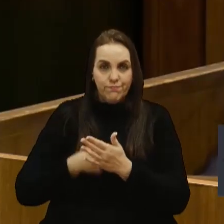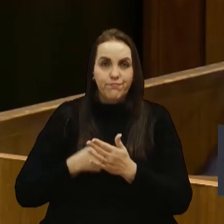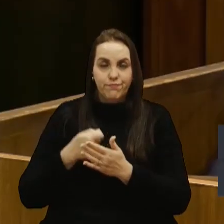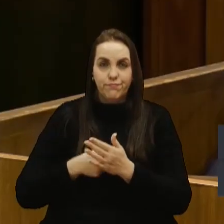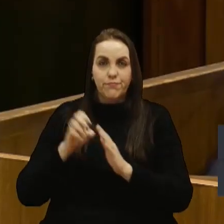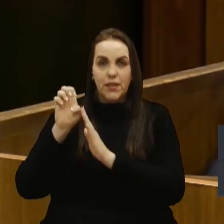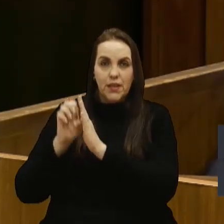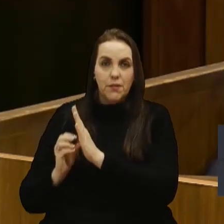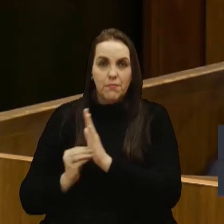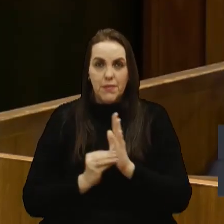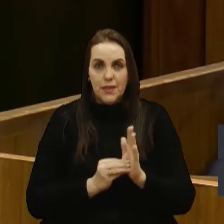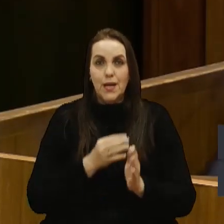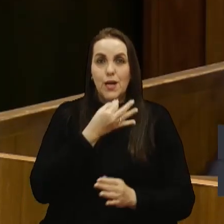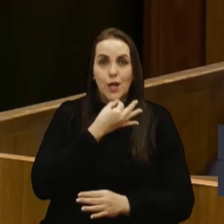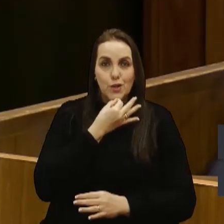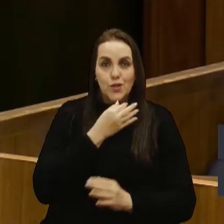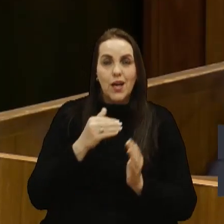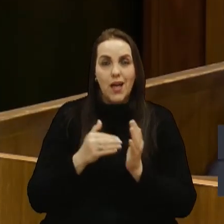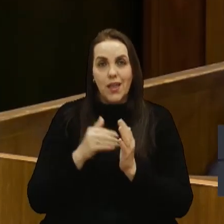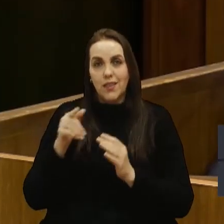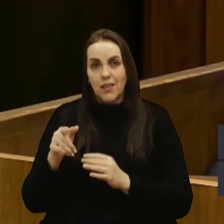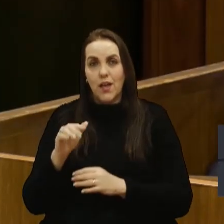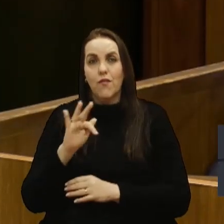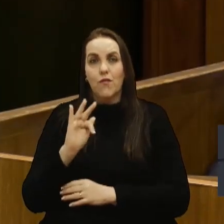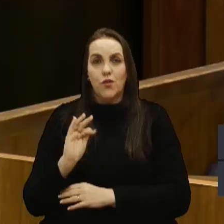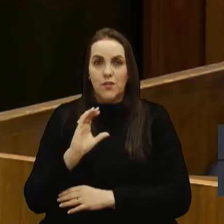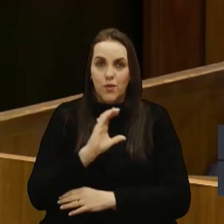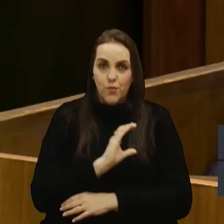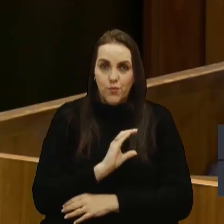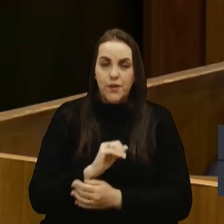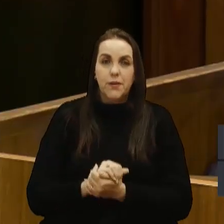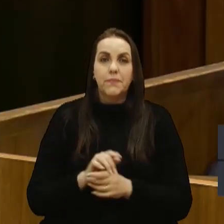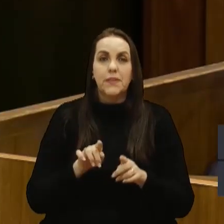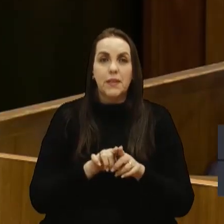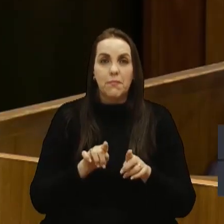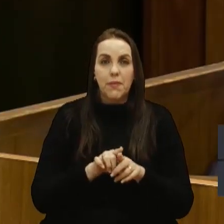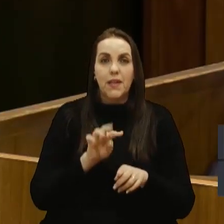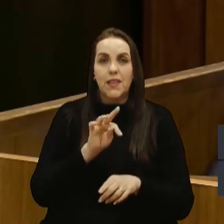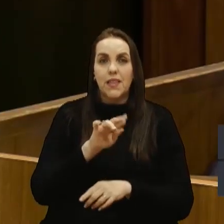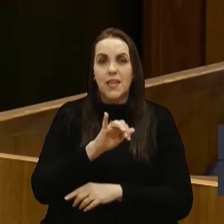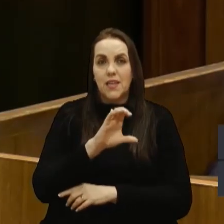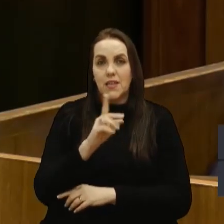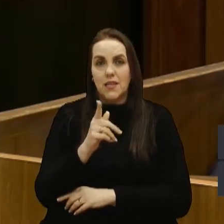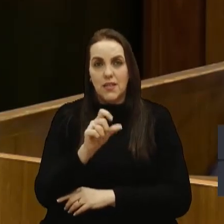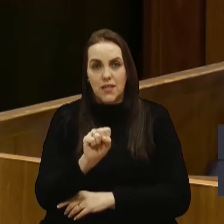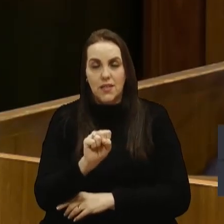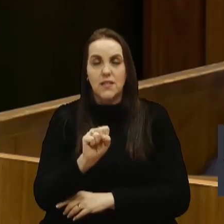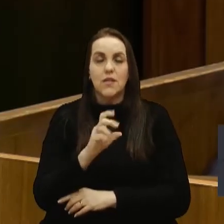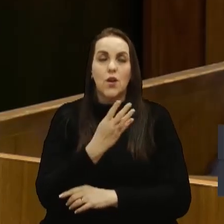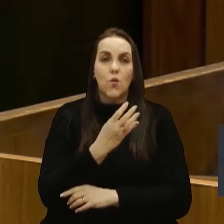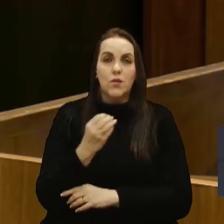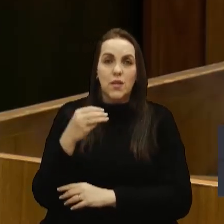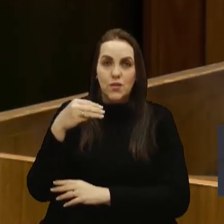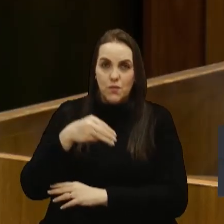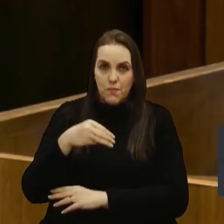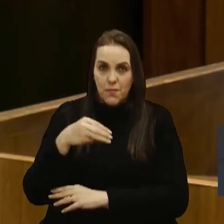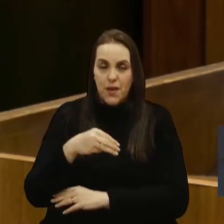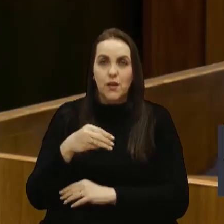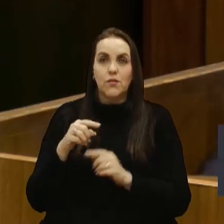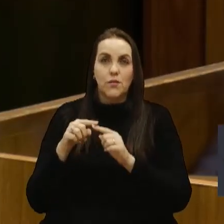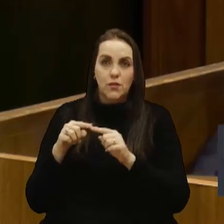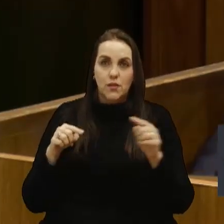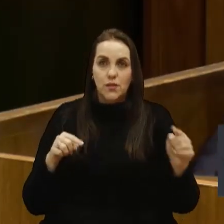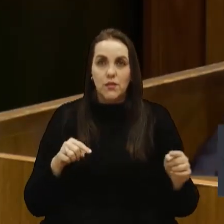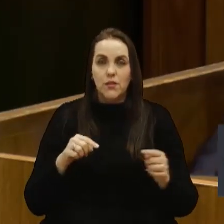Nós temos também ali na Triquê, Cidade Nova, 400 metros, que liga a RS. E nós temos o Colina do Sol, que liga a